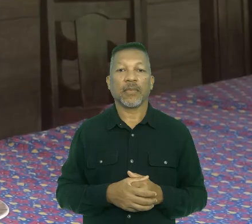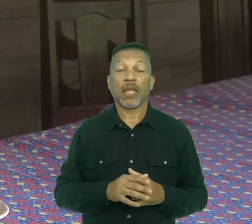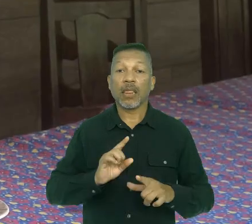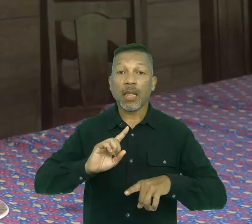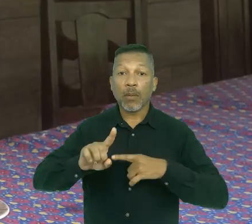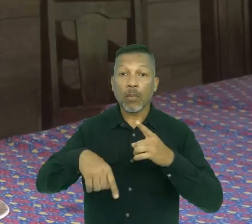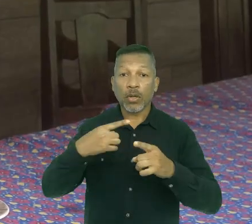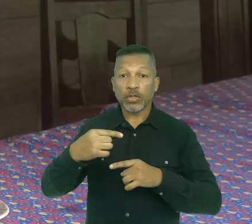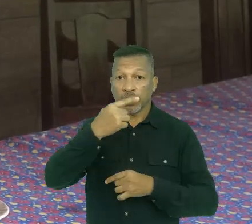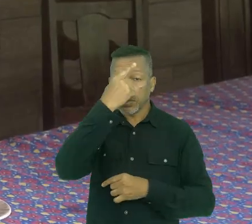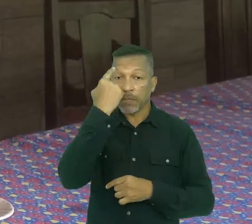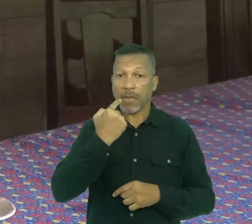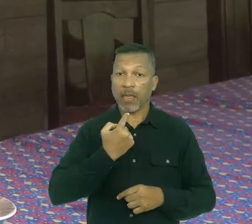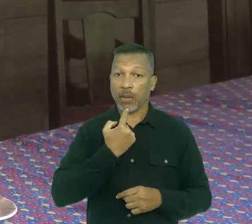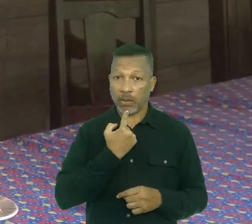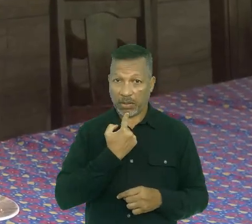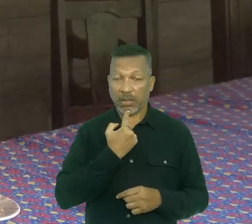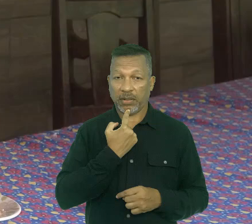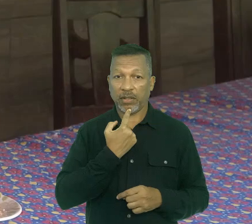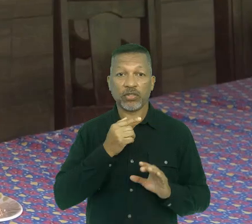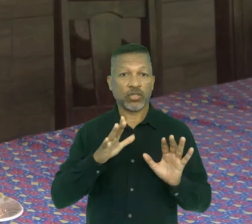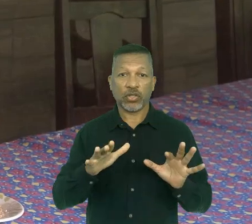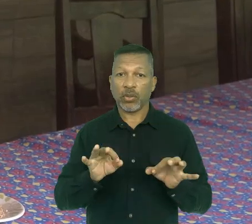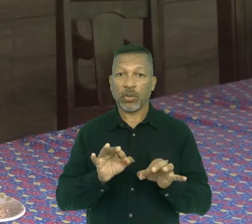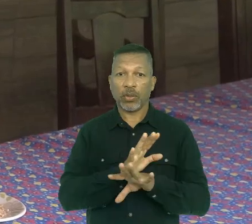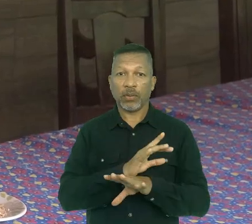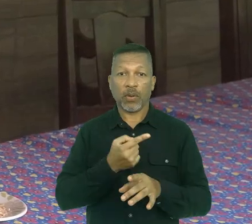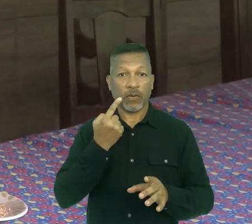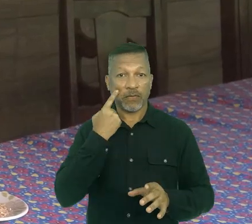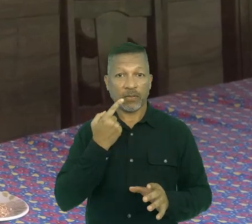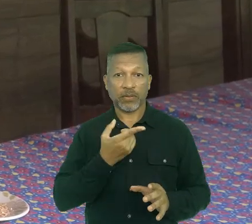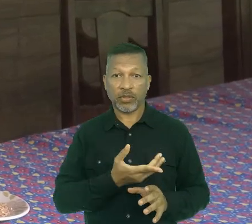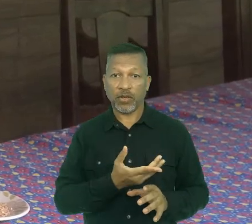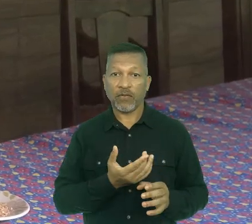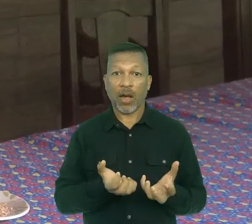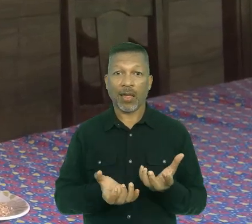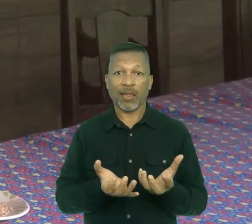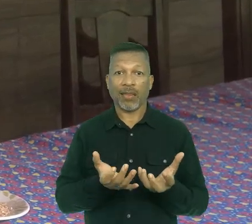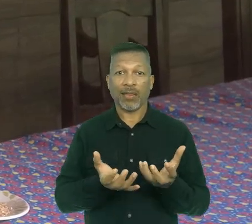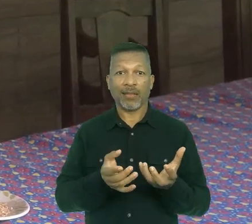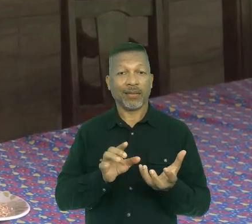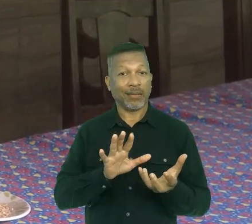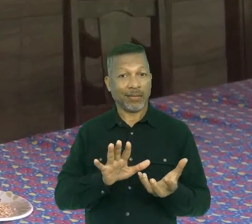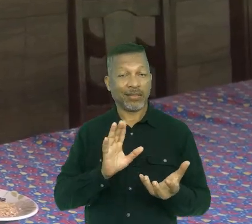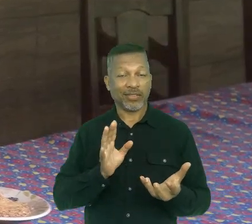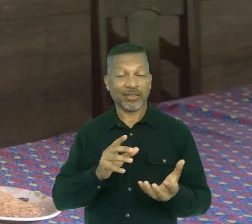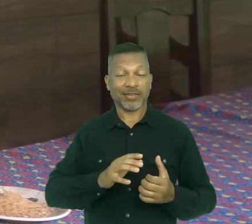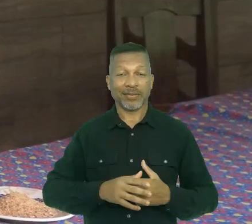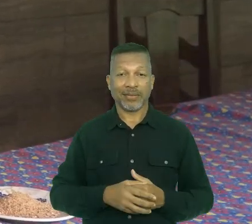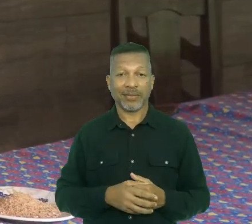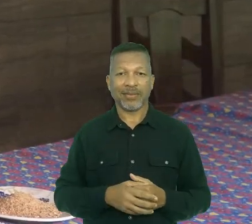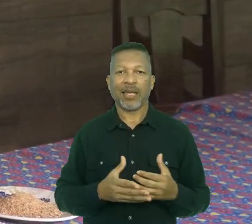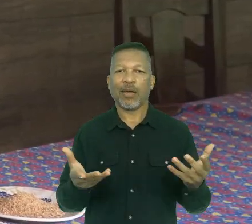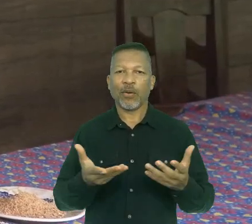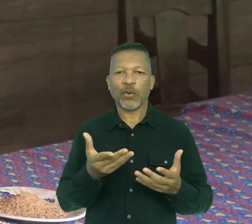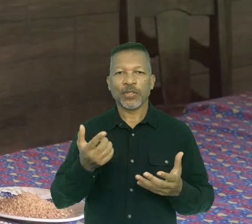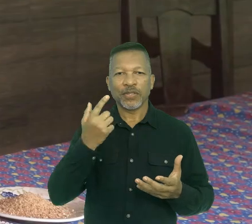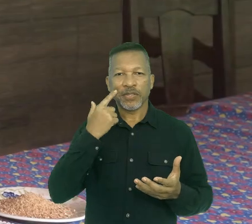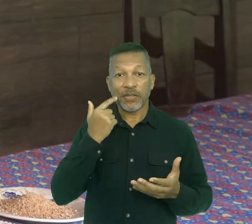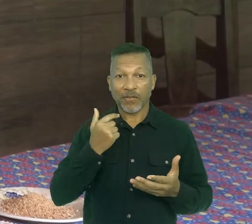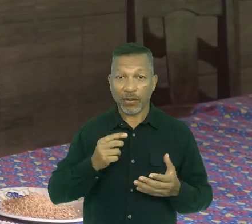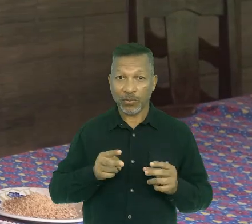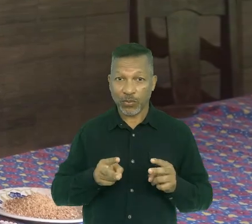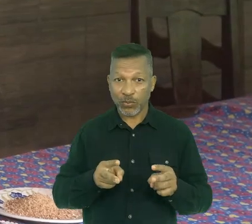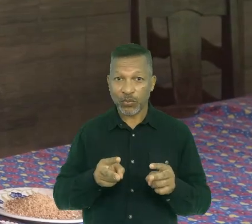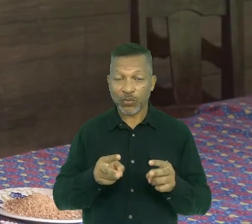depois de 30 minutos, já tá pronta a broa, ó. Já foi assada. E agora a gente